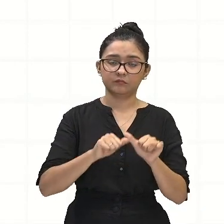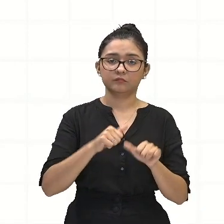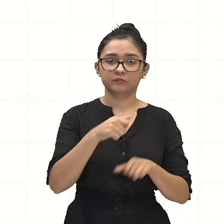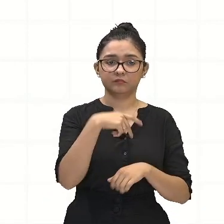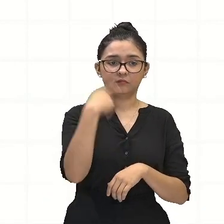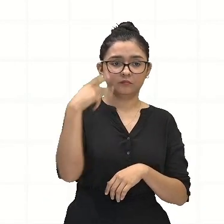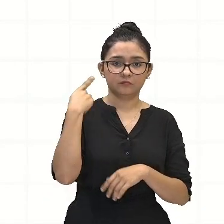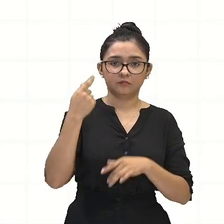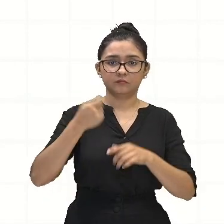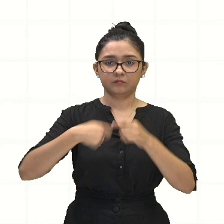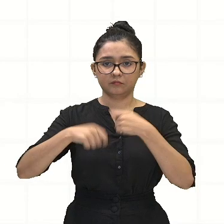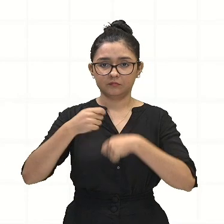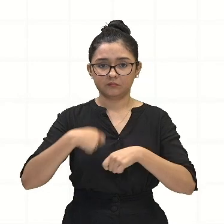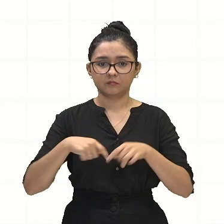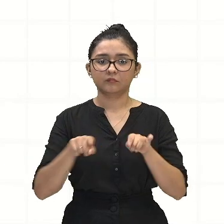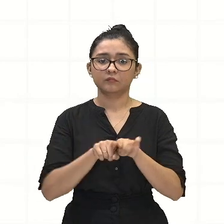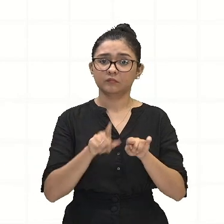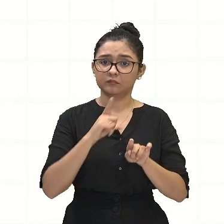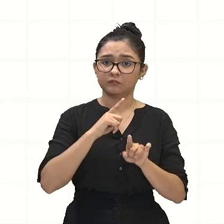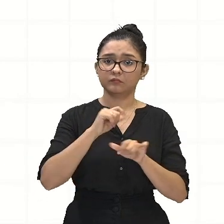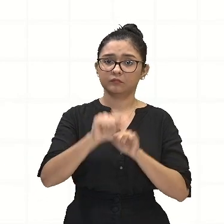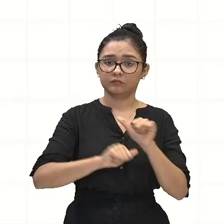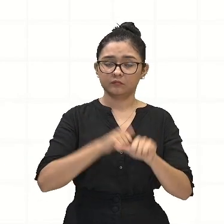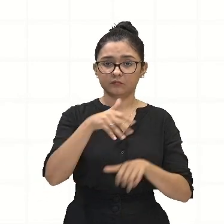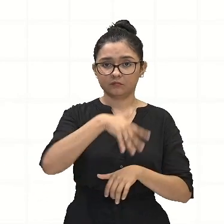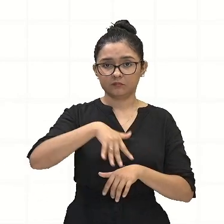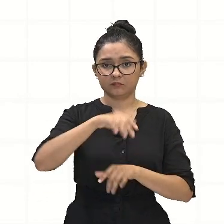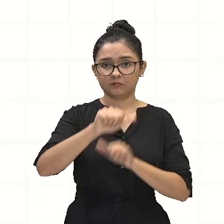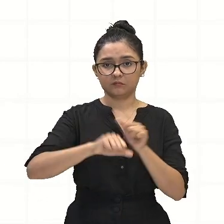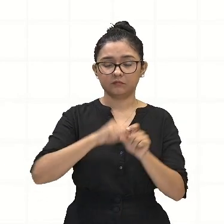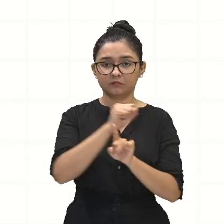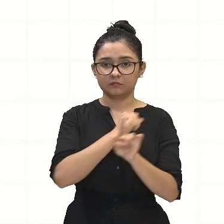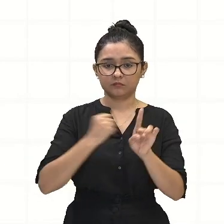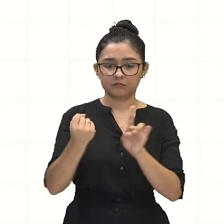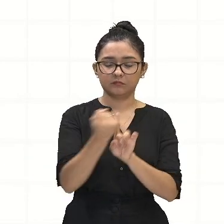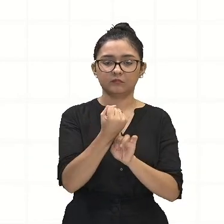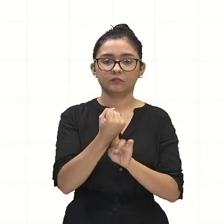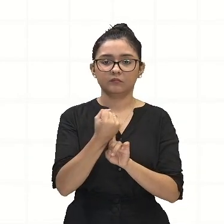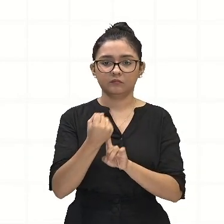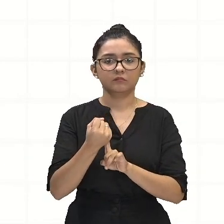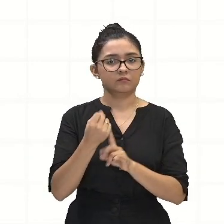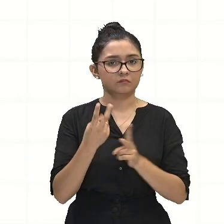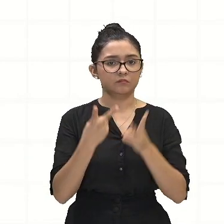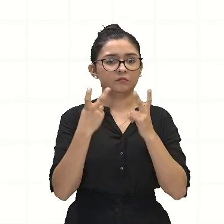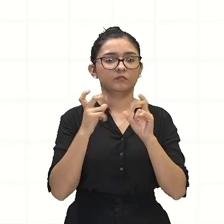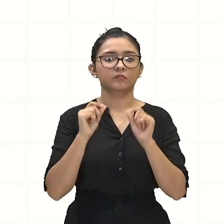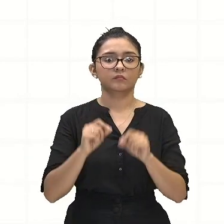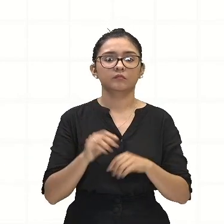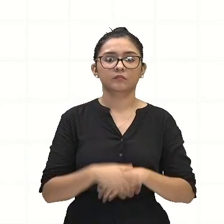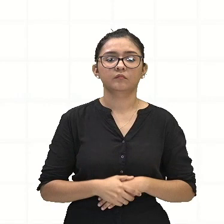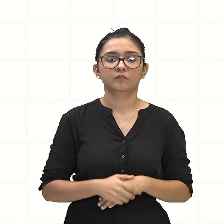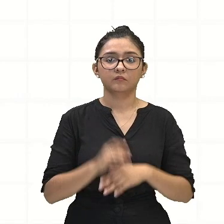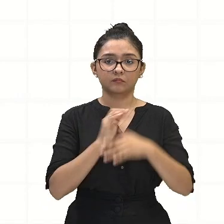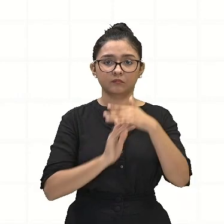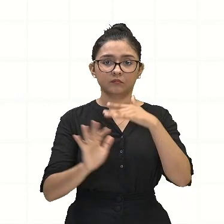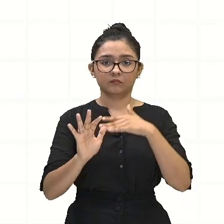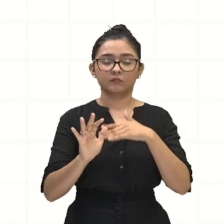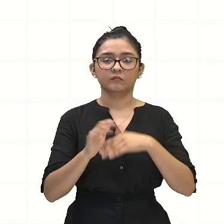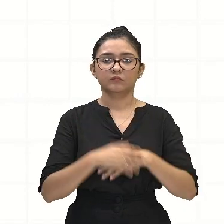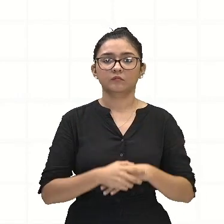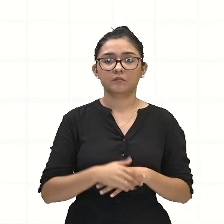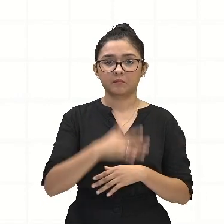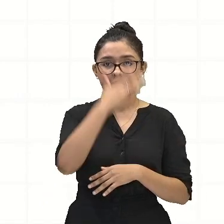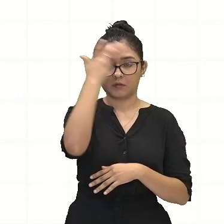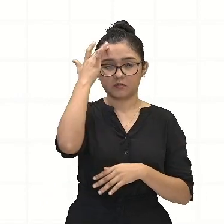e econômica, ocorreram também mudanças na sociedade, notadamente a migração de servos para as